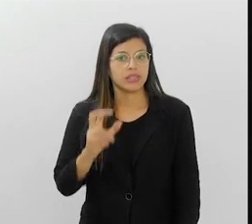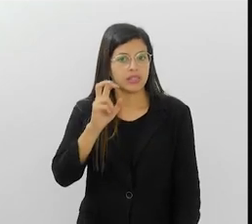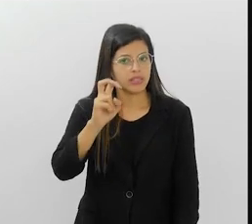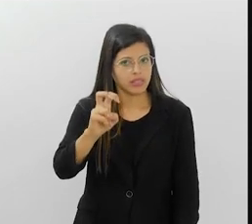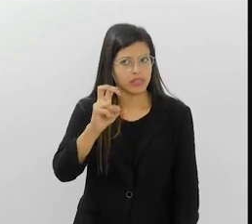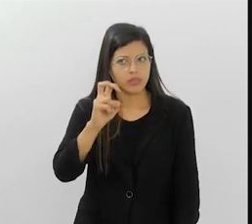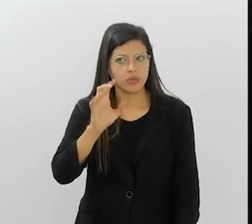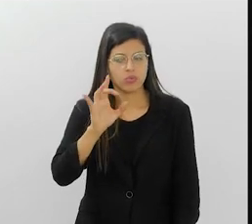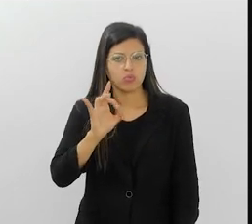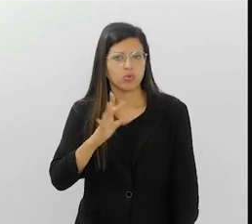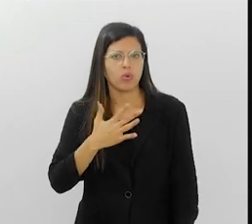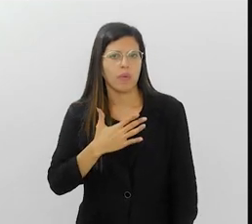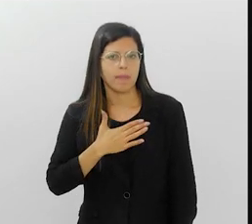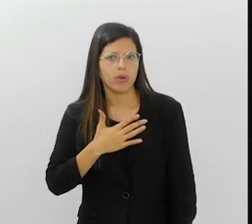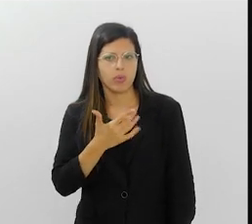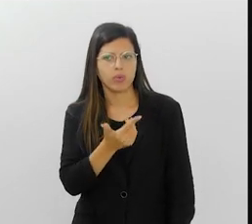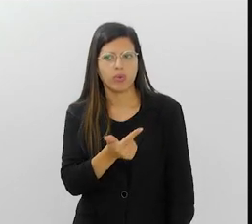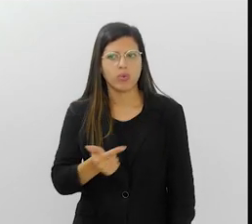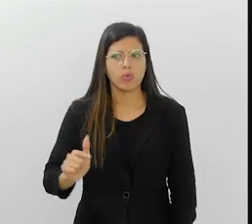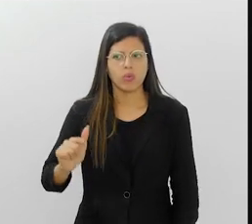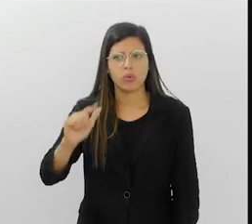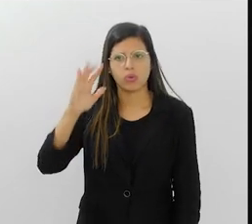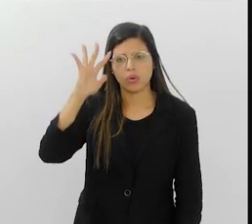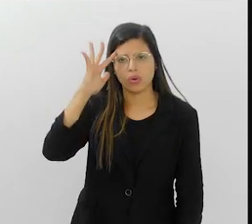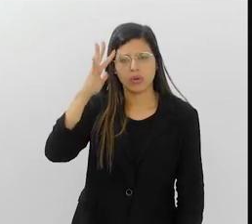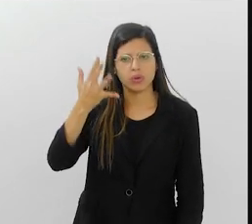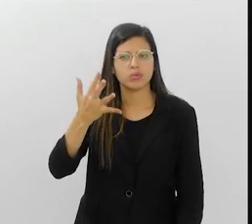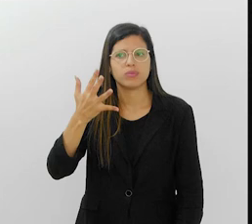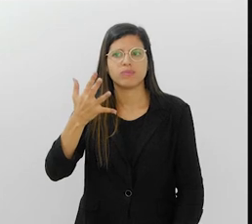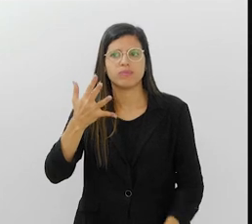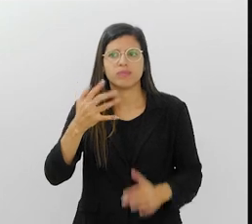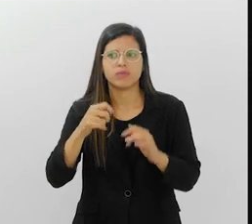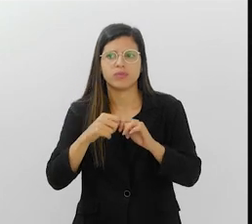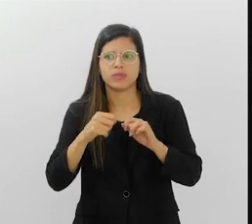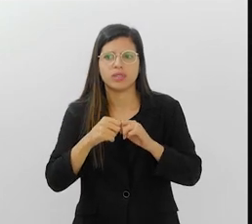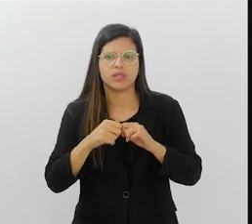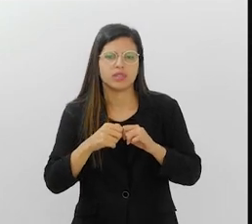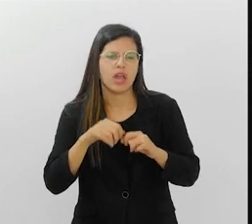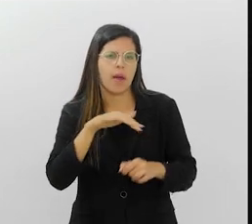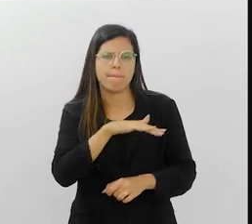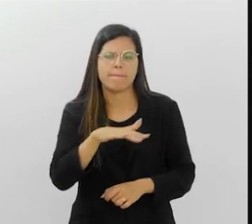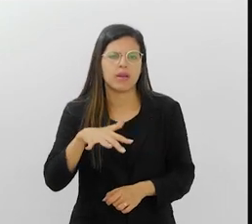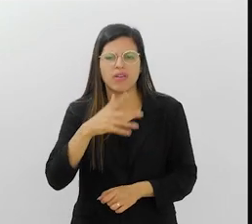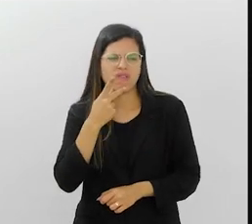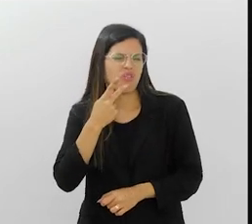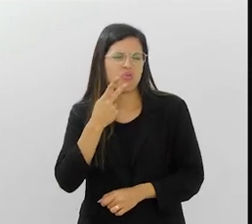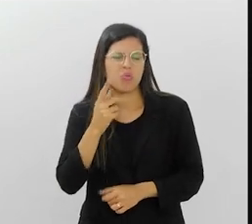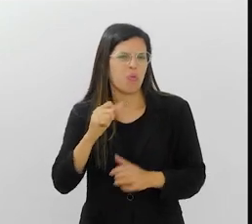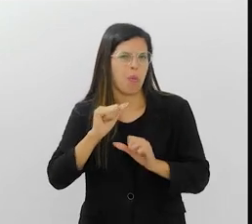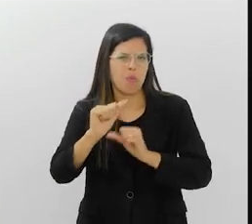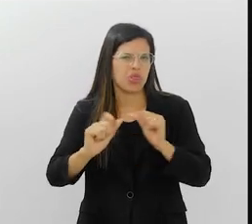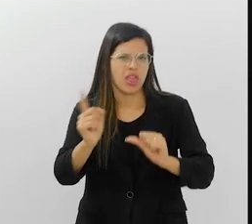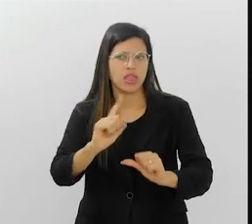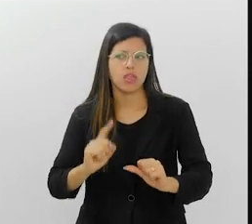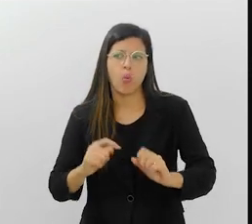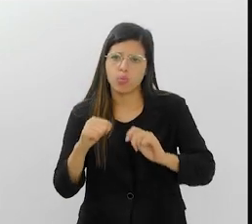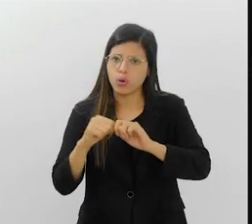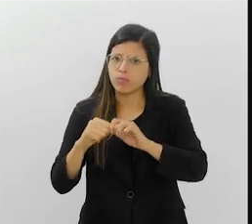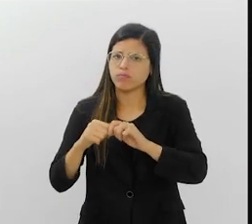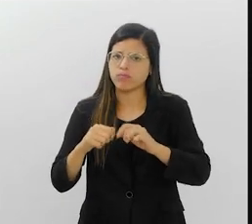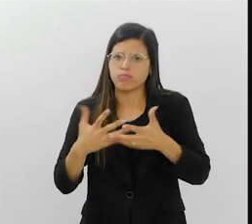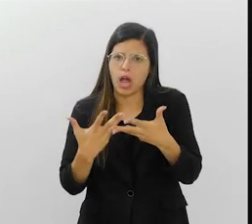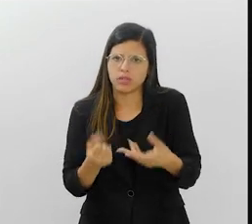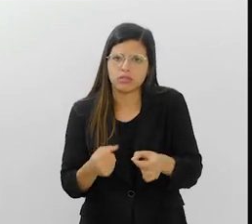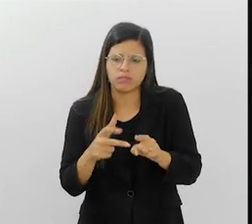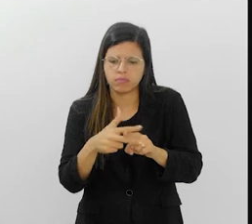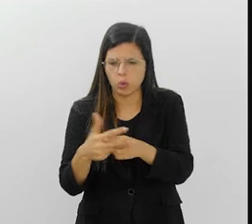Uhum. E desses 5, eu acho que só o meu e mais outro resolveu fazer. A maioria falou, não vou mudar, meu samba tá bom assim. E eu fiz todas